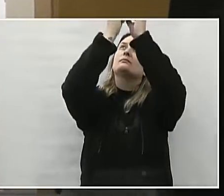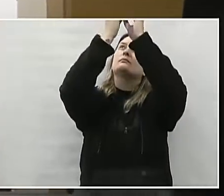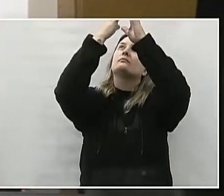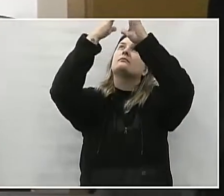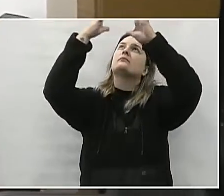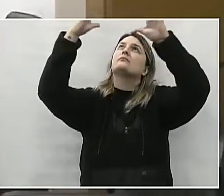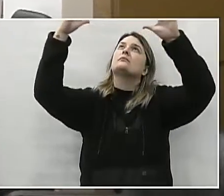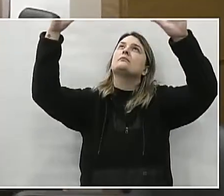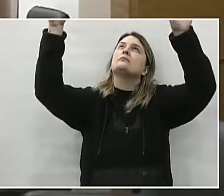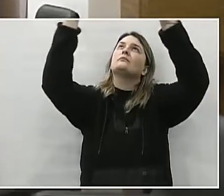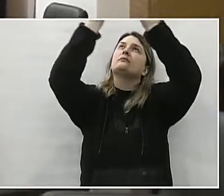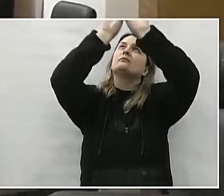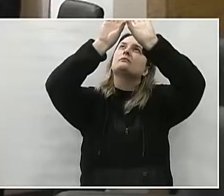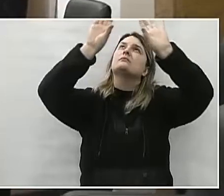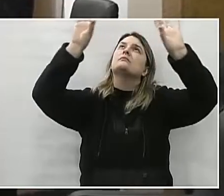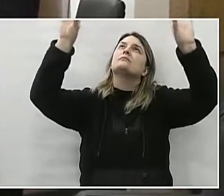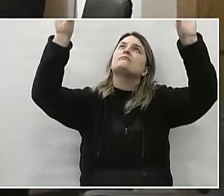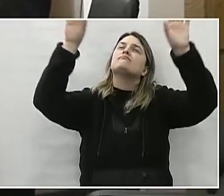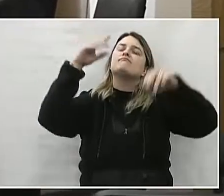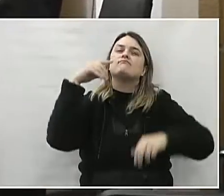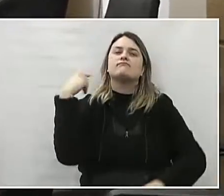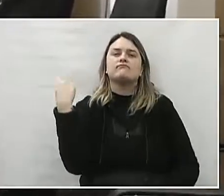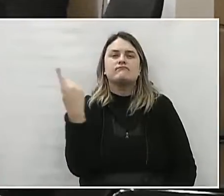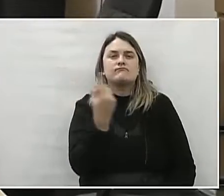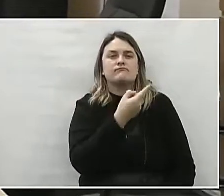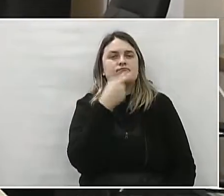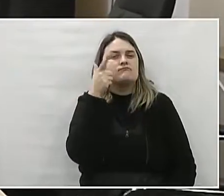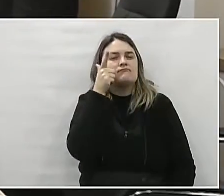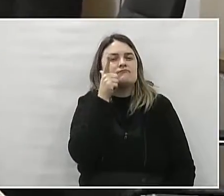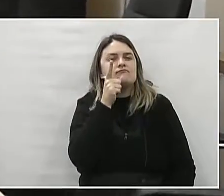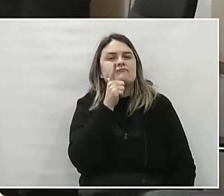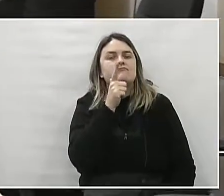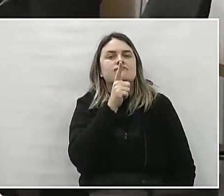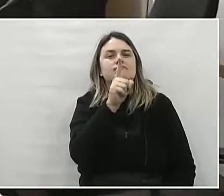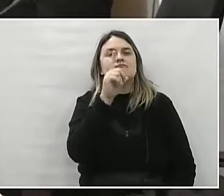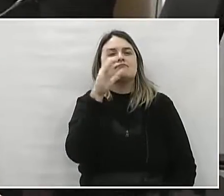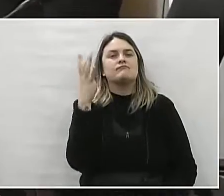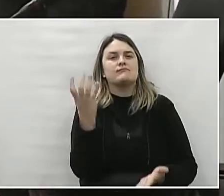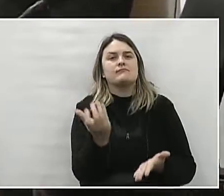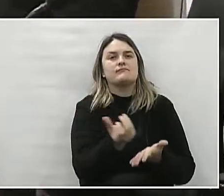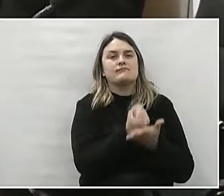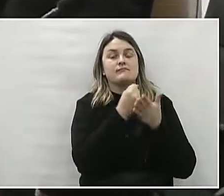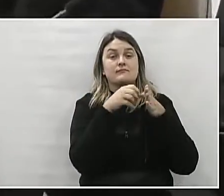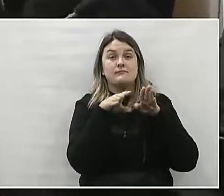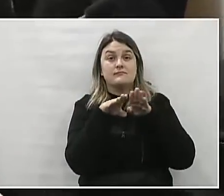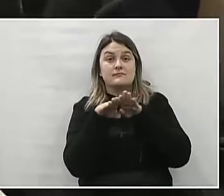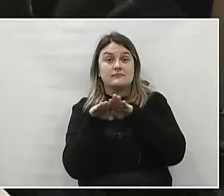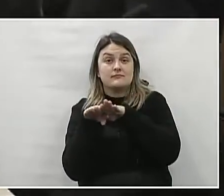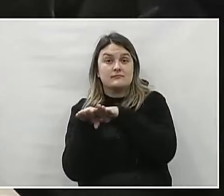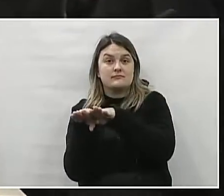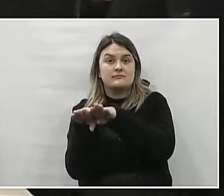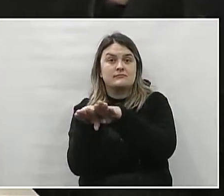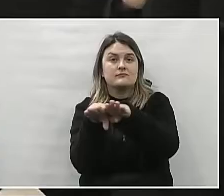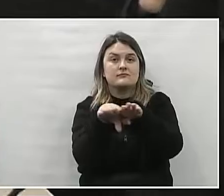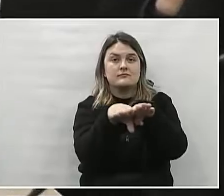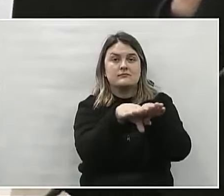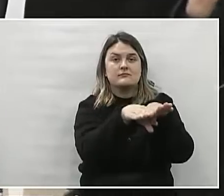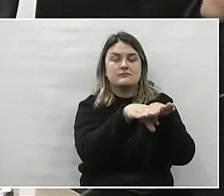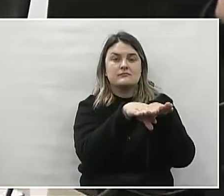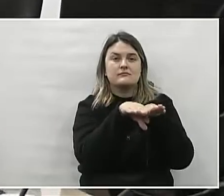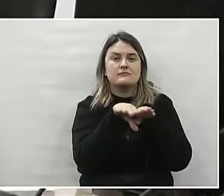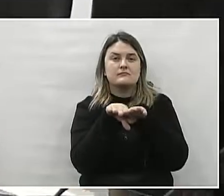o sol da liberdade, raios fúgidos, brilhou no céu da pátria nesse instante. Seu